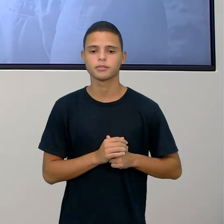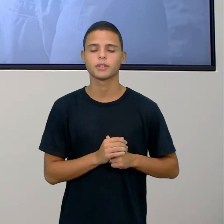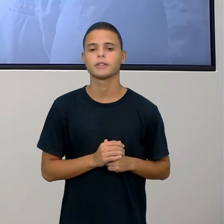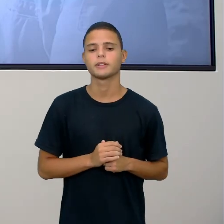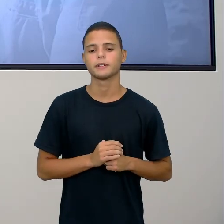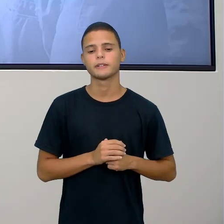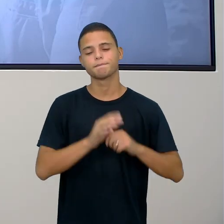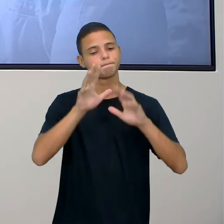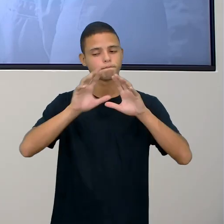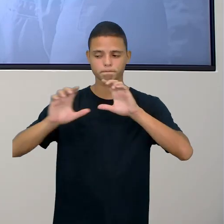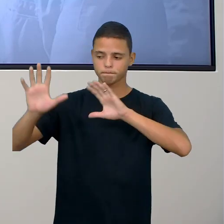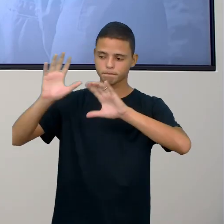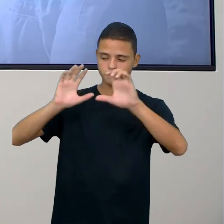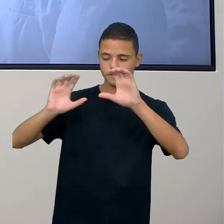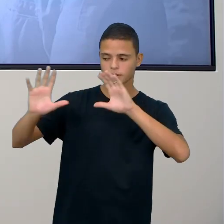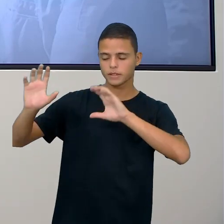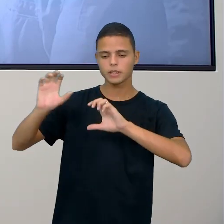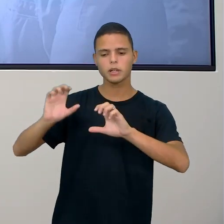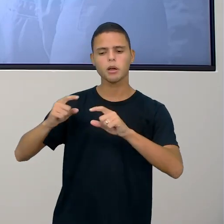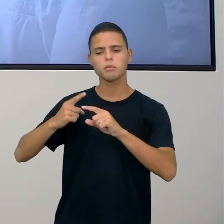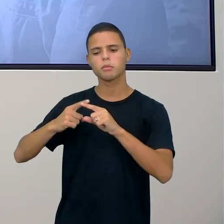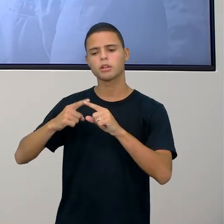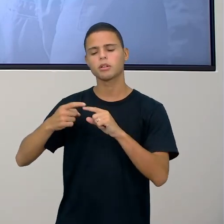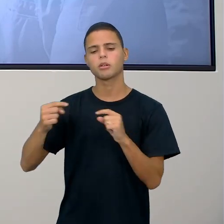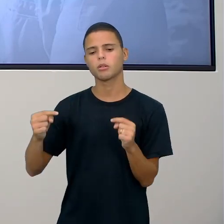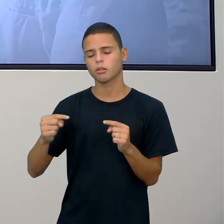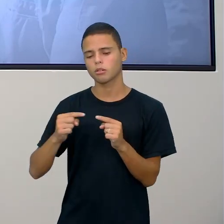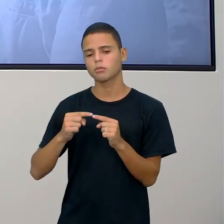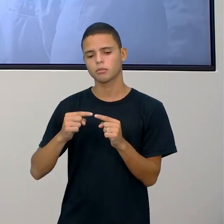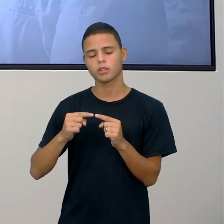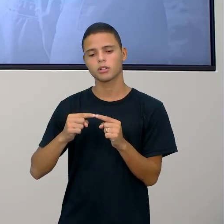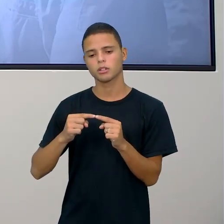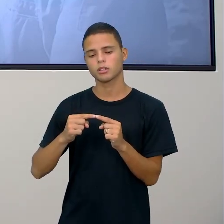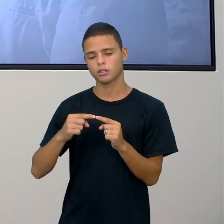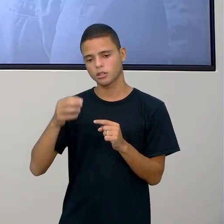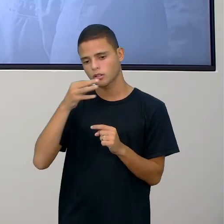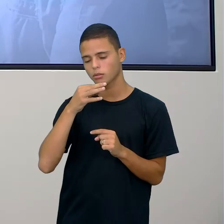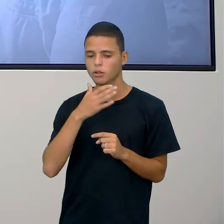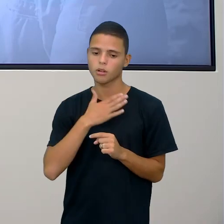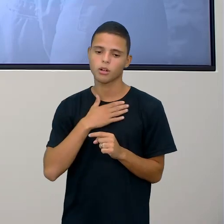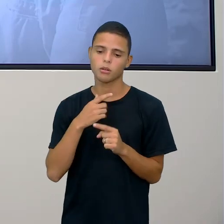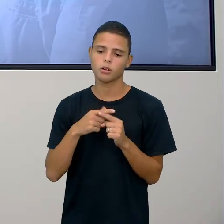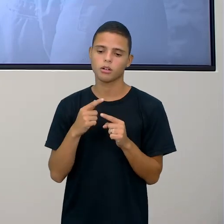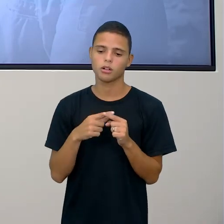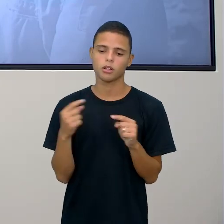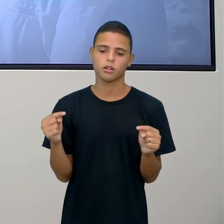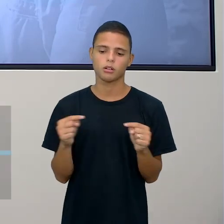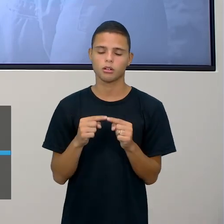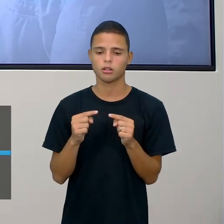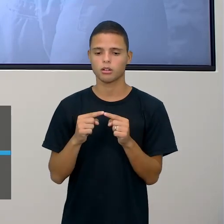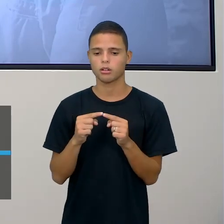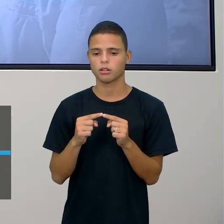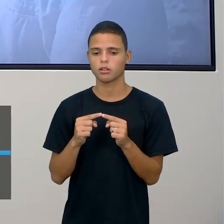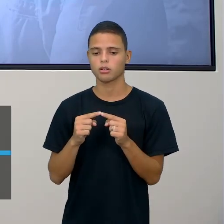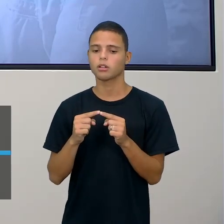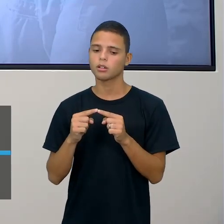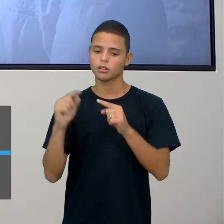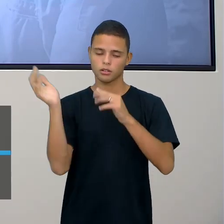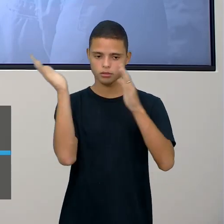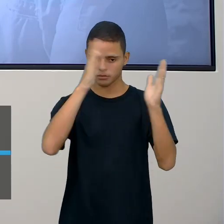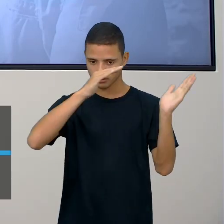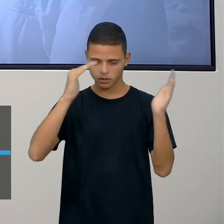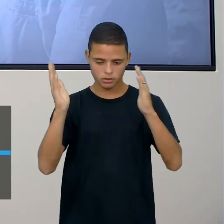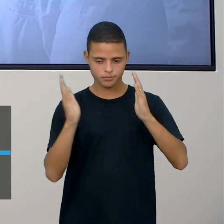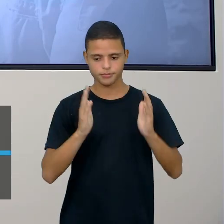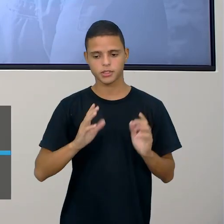relação climática, né? Porque até tem tudo a ver isso que eu estou falando com a questão ambiental também, né? Climática e